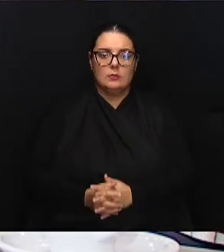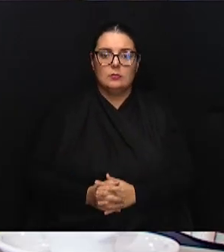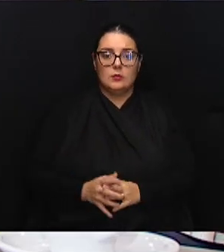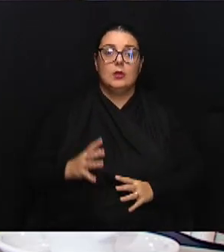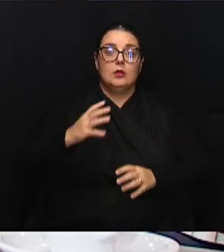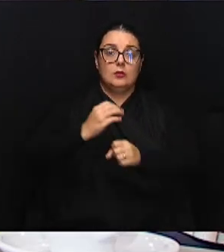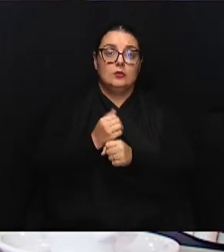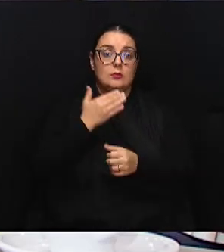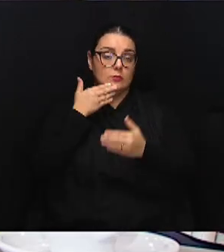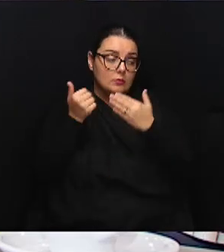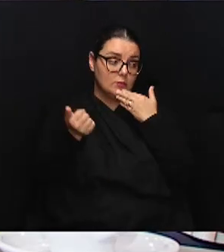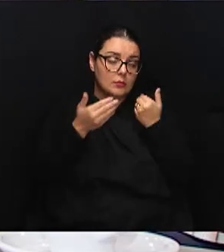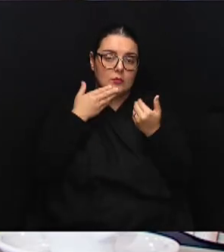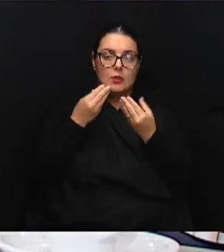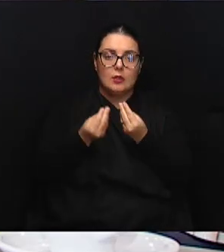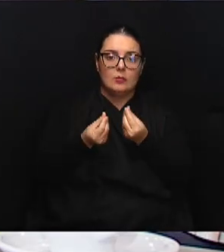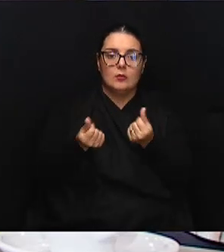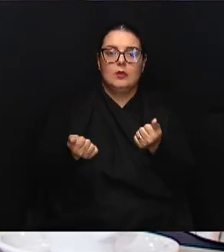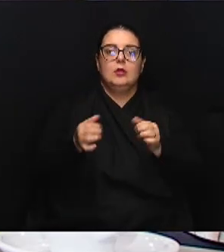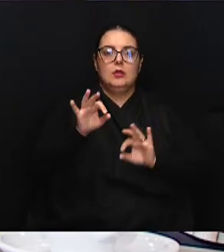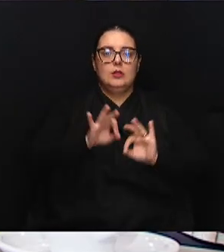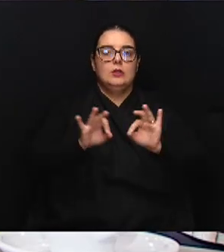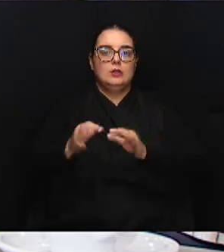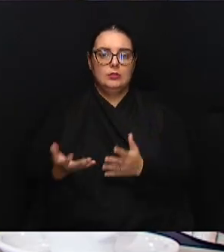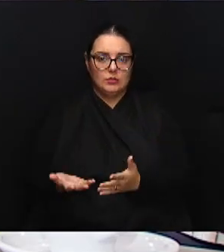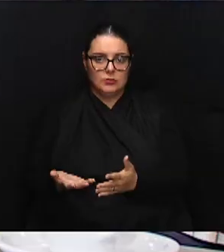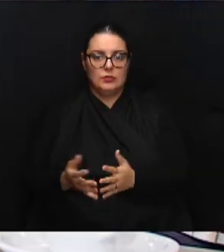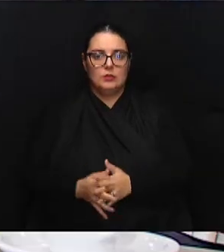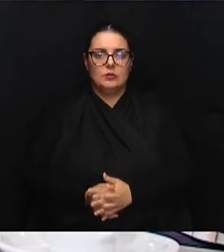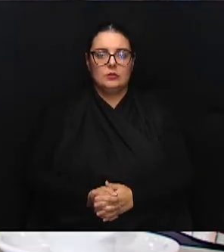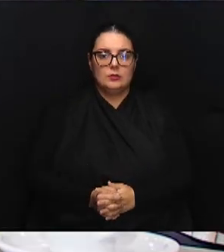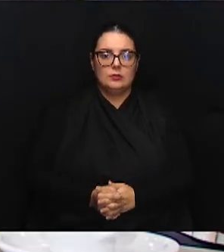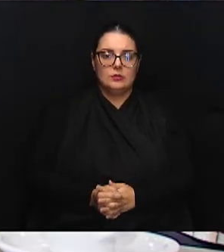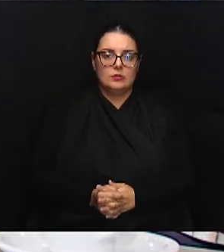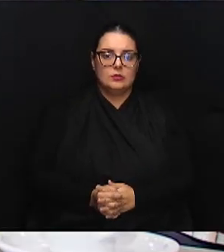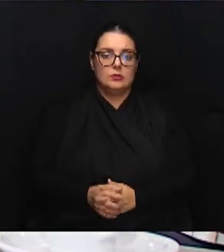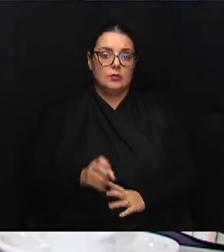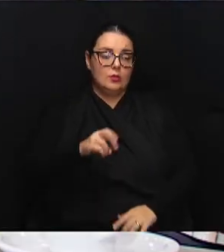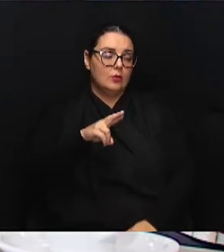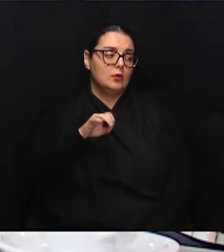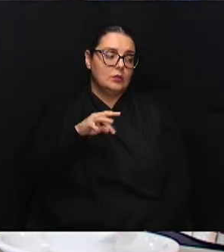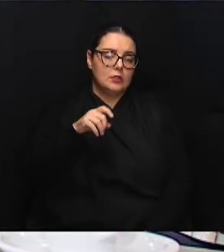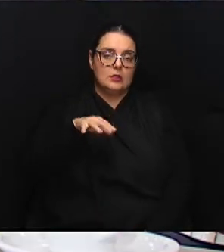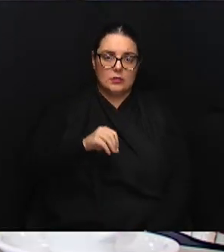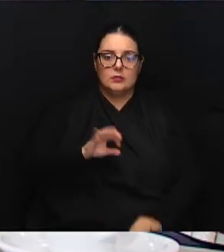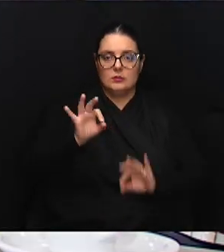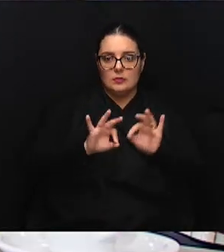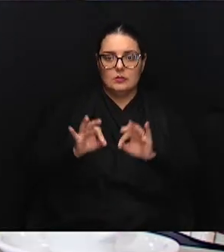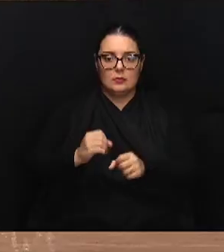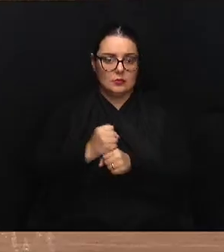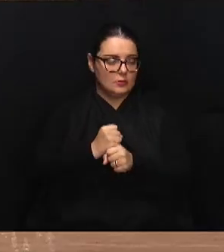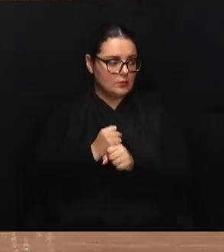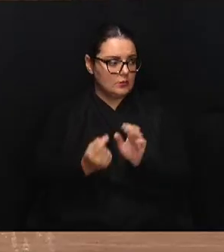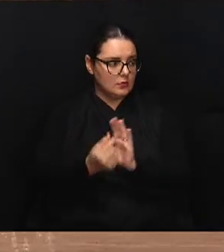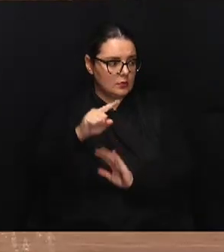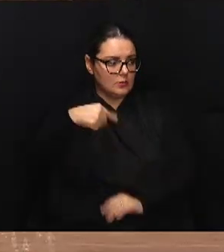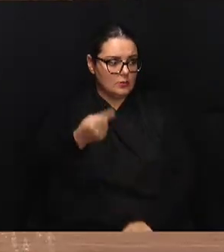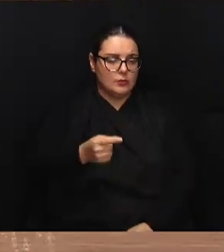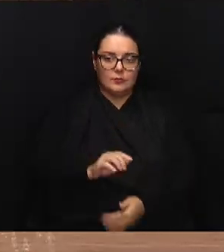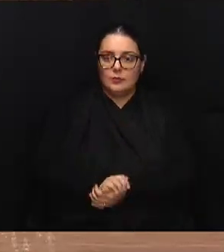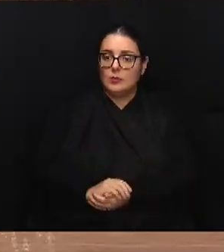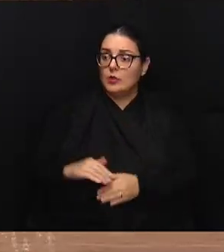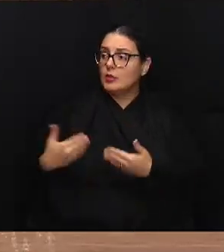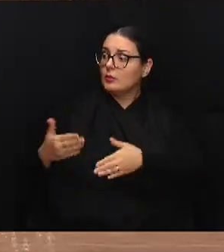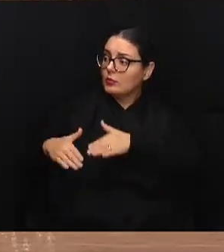para aprimorar esse projeto de orientação para a elaboração do orçamento no ano que vem. Qual o próximo passo